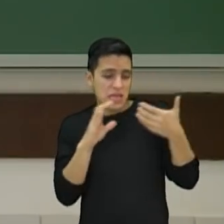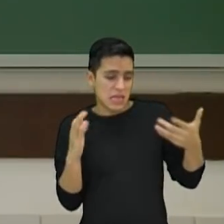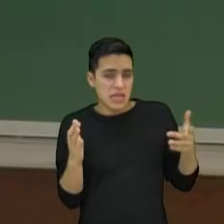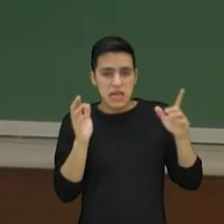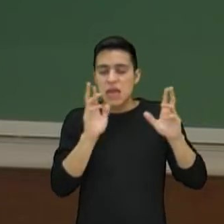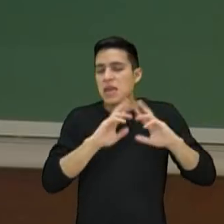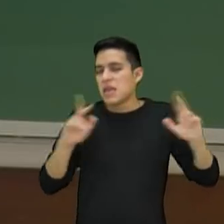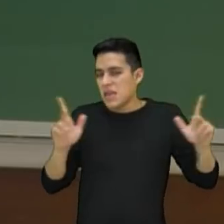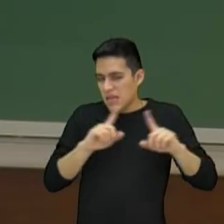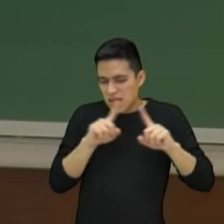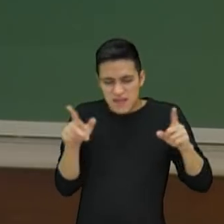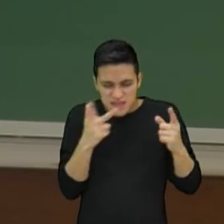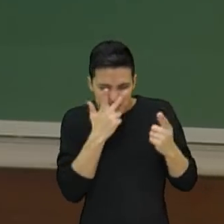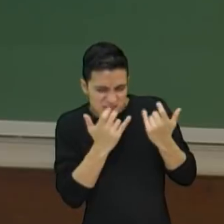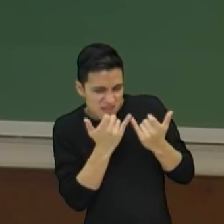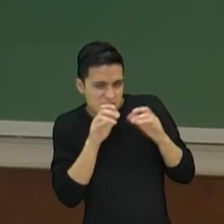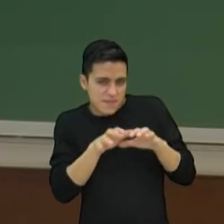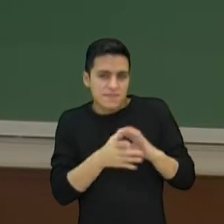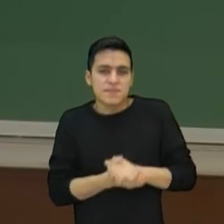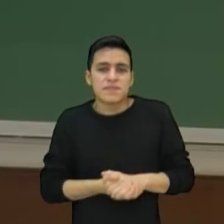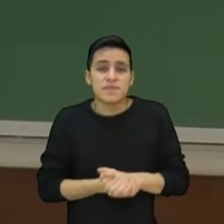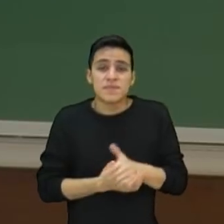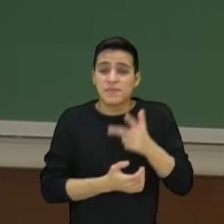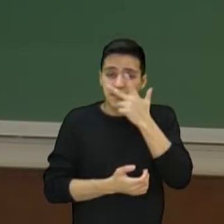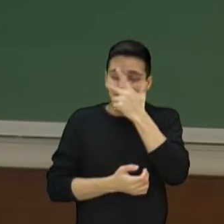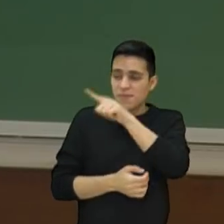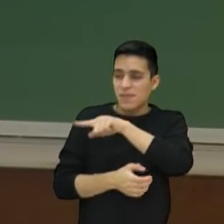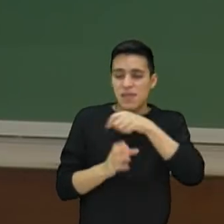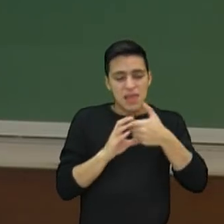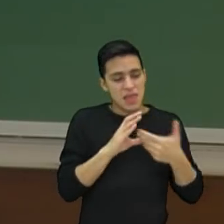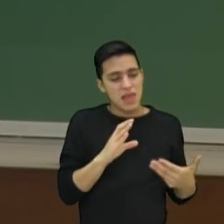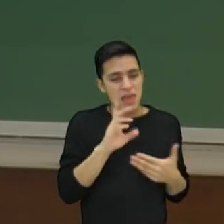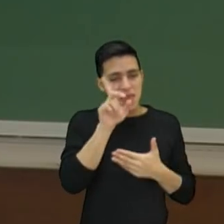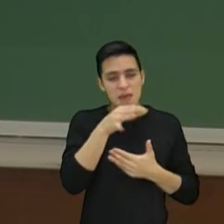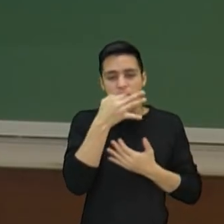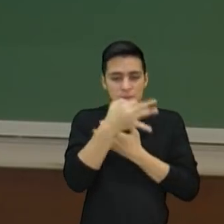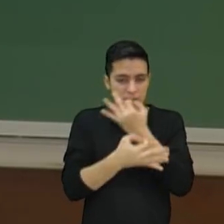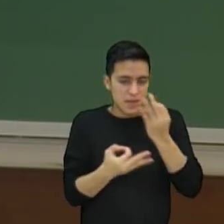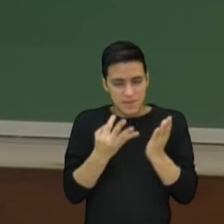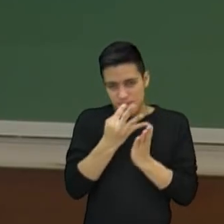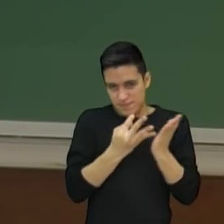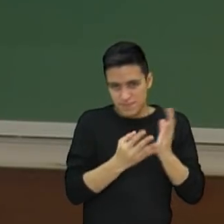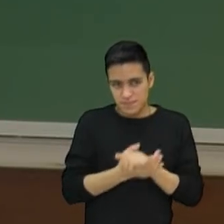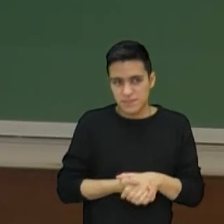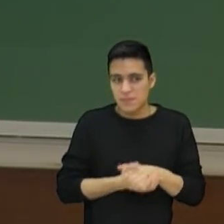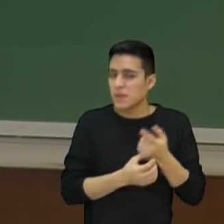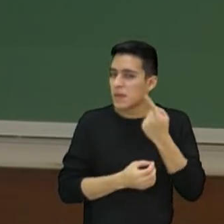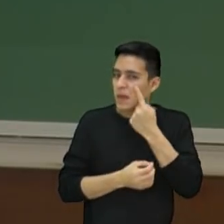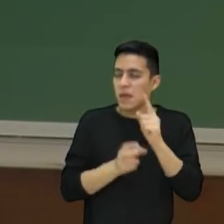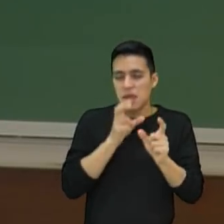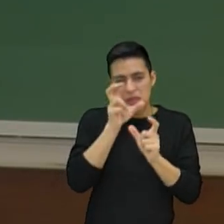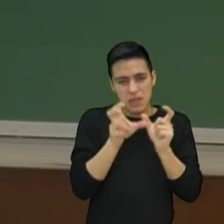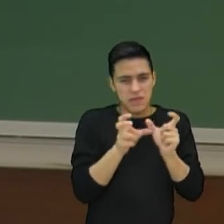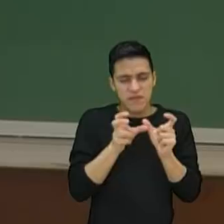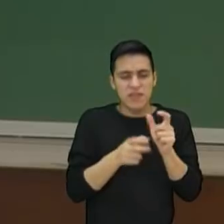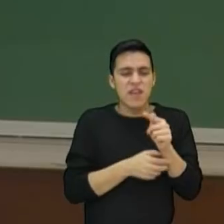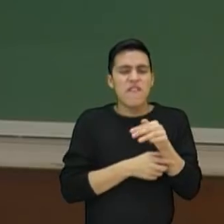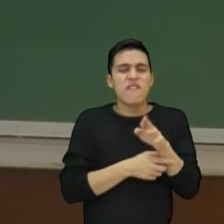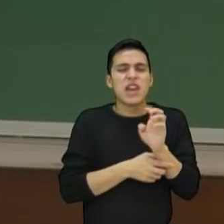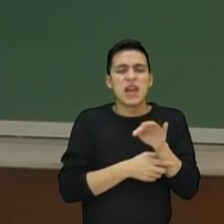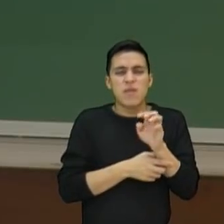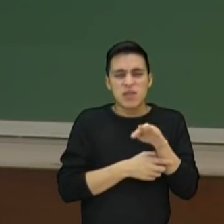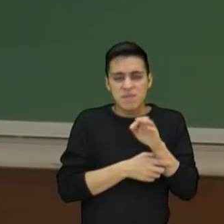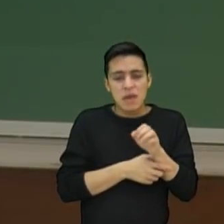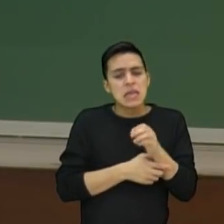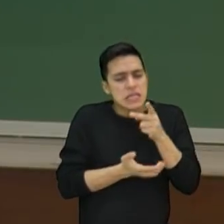se diferencia, mas ele quase é isso. Então, olha só, ele traz características, ele traz opinião para o texto. Olha aqui o advérbio, frequentemente. Essas palavrinhas, eu